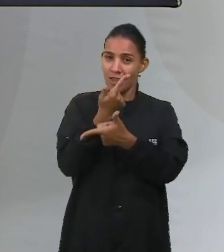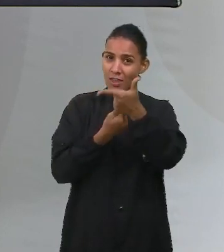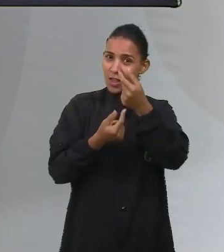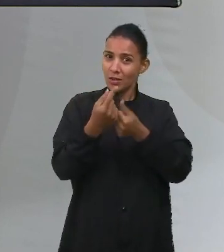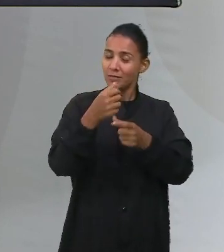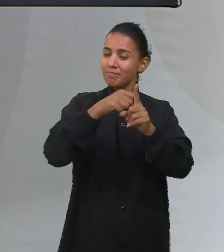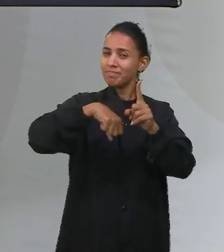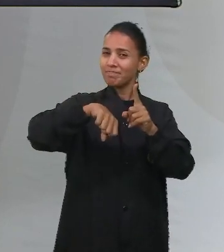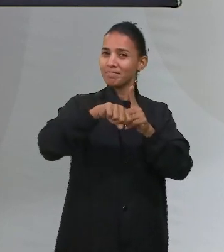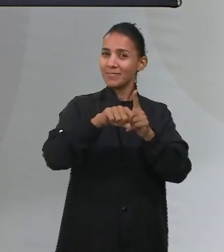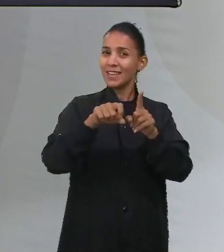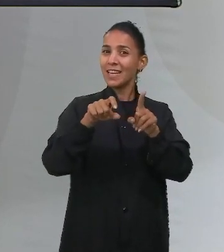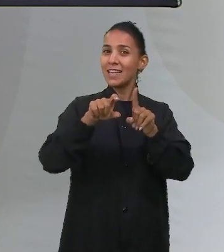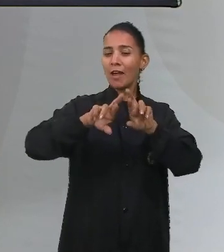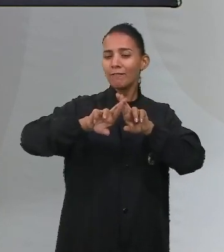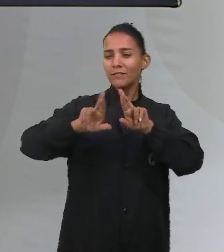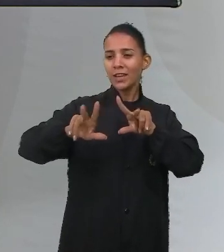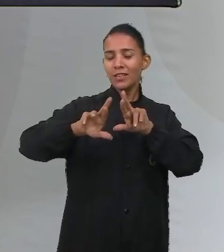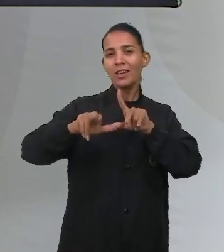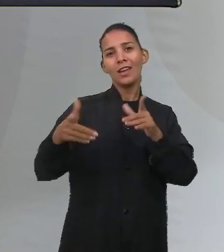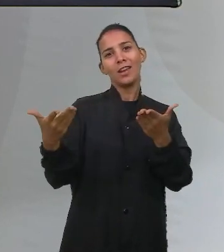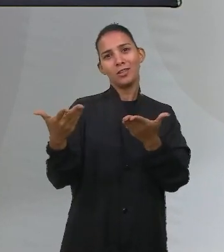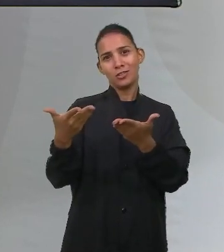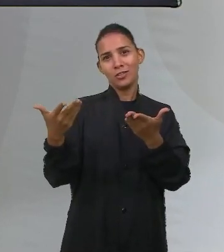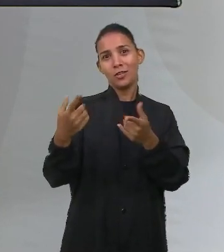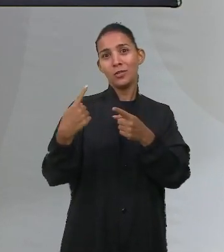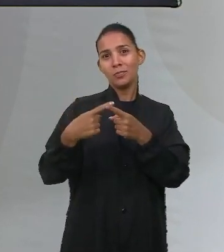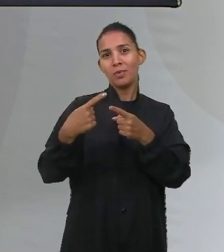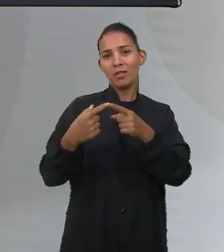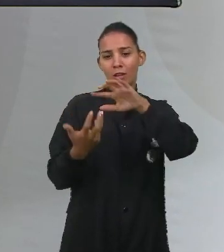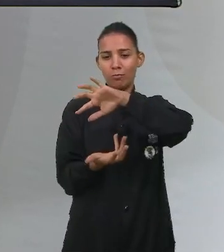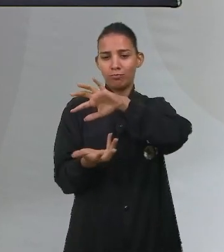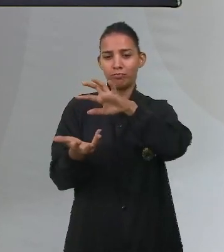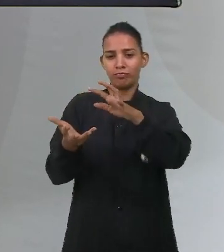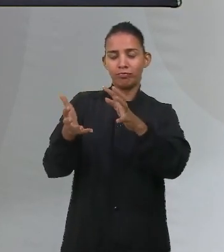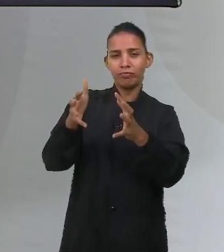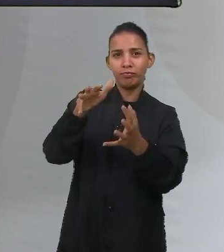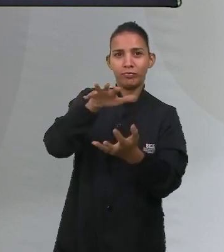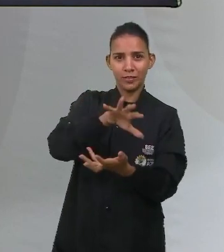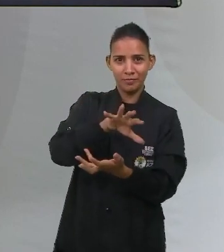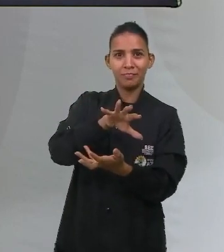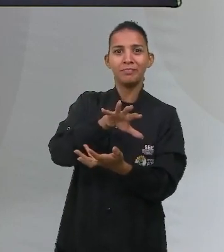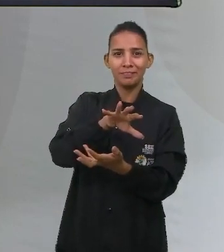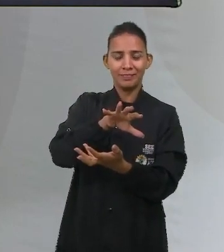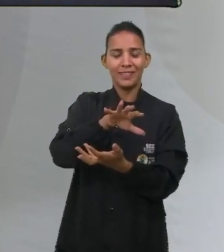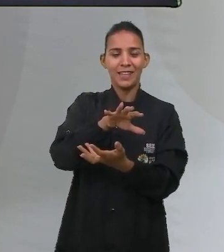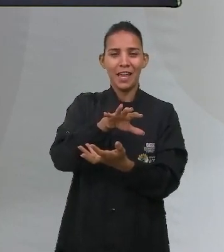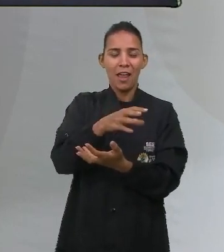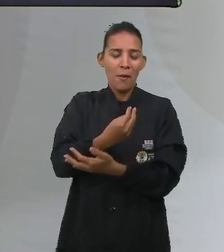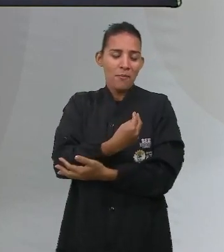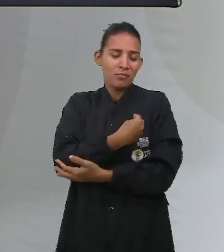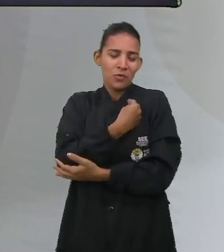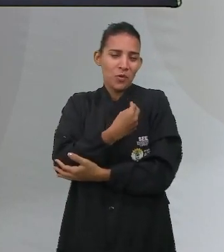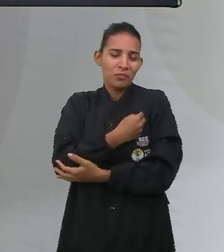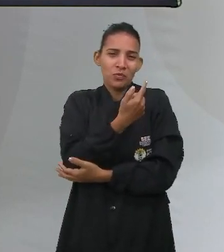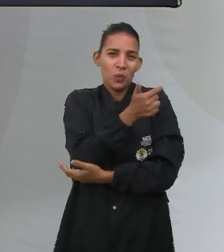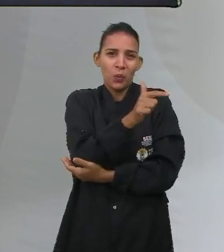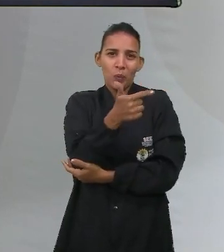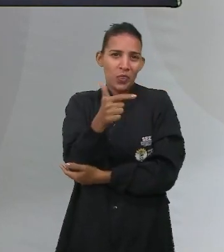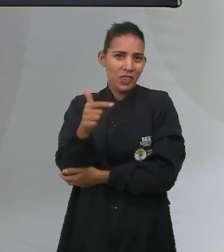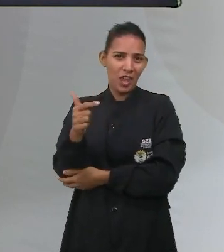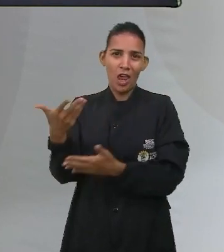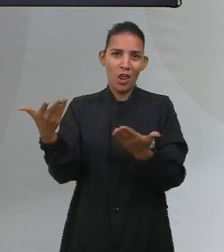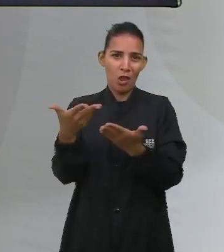e sociais que não são mais características que perduram ou que estejam presentes em